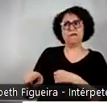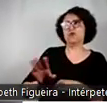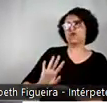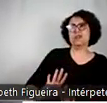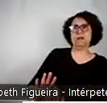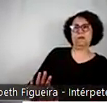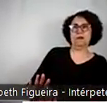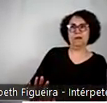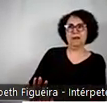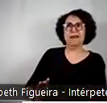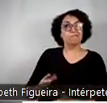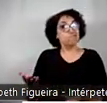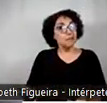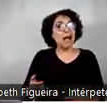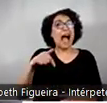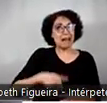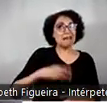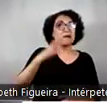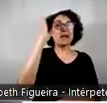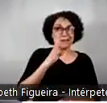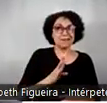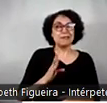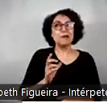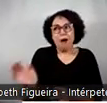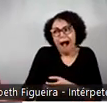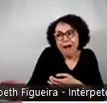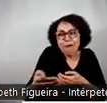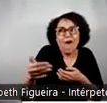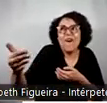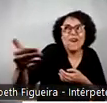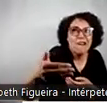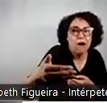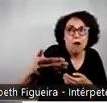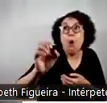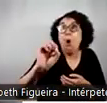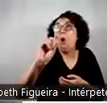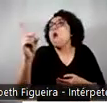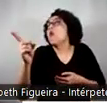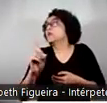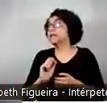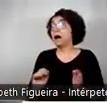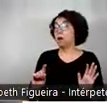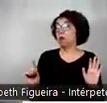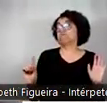acolhedor? Então, essa pergunta, assim, que eu fico me indagando, assim, né? Porque a gente tem